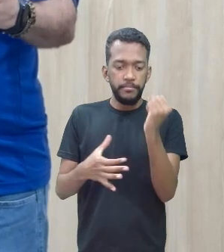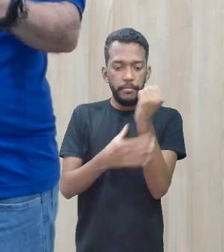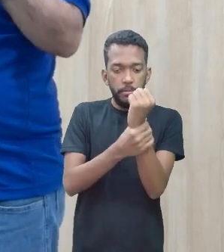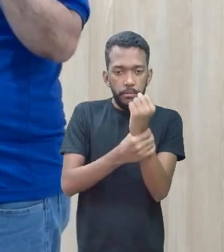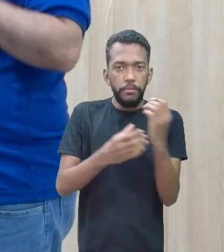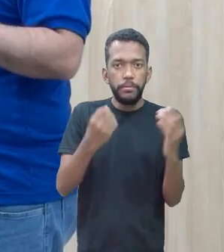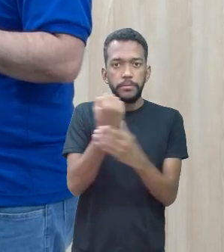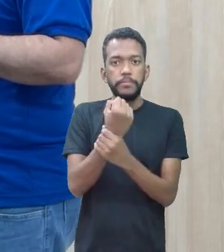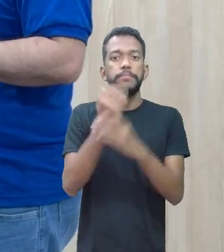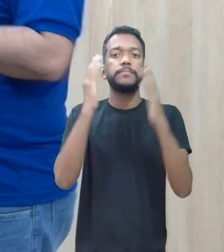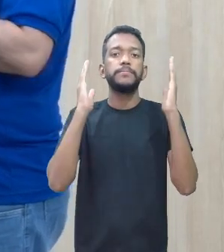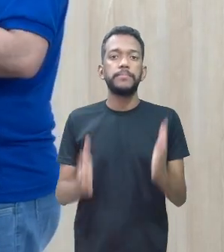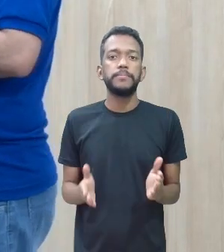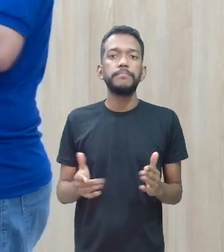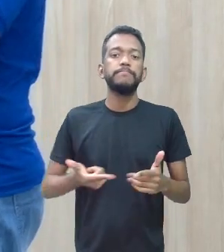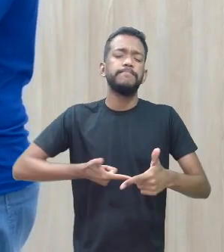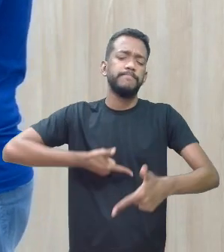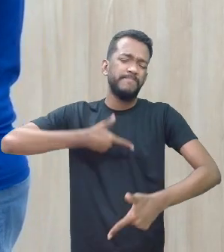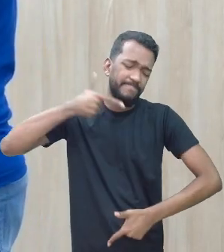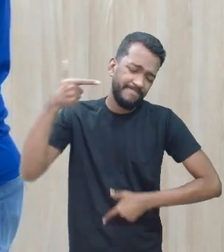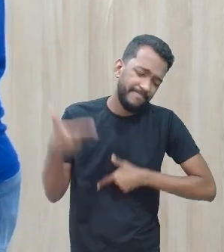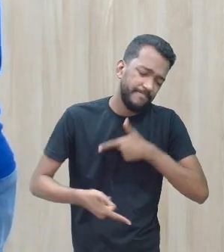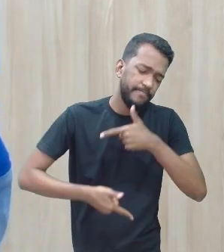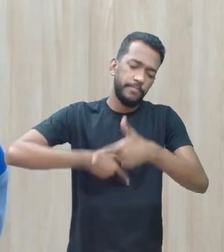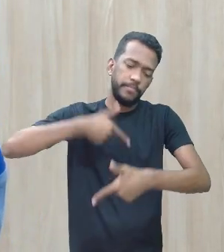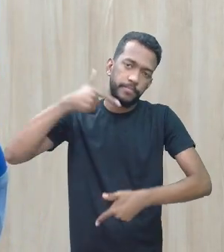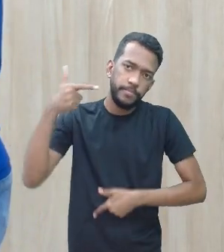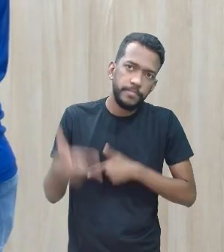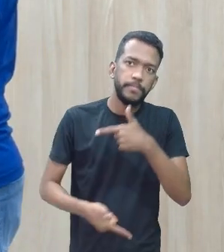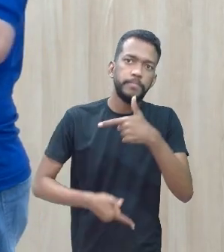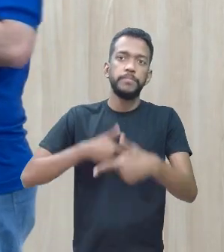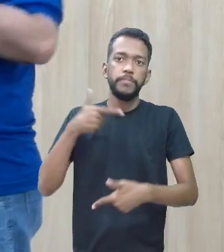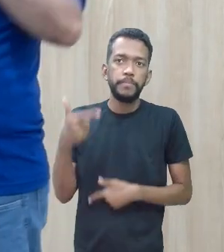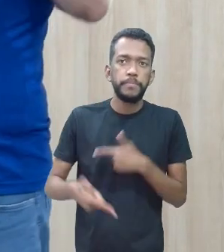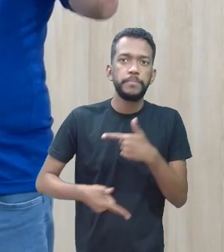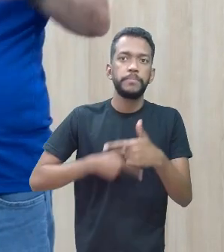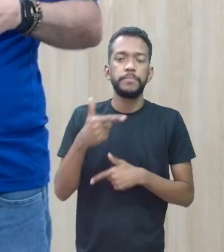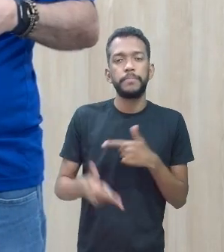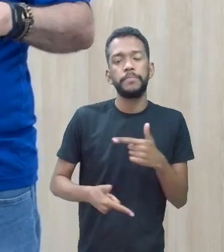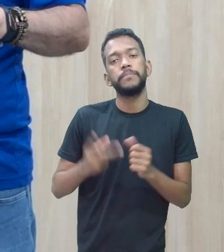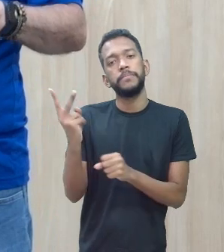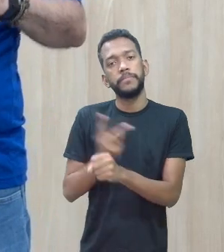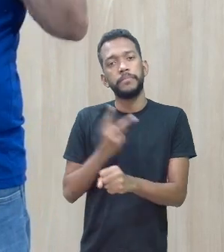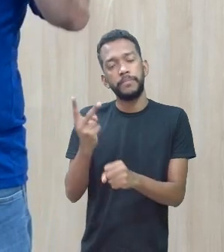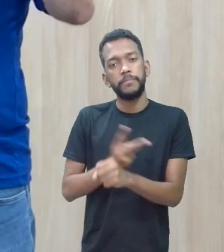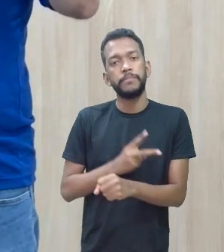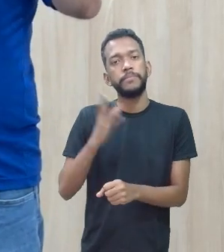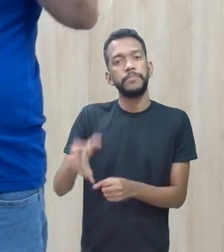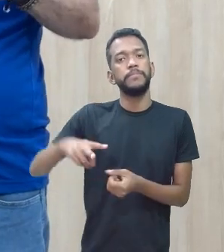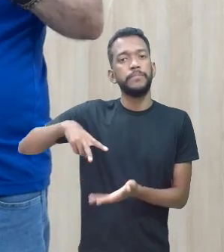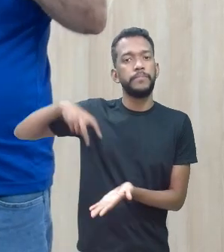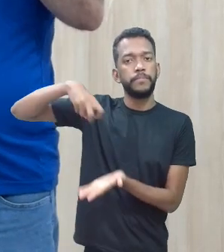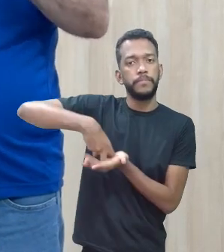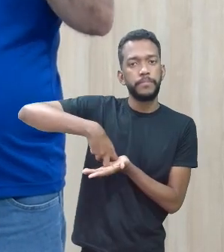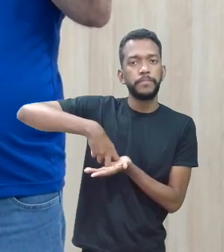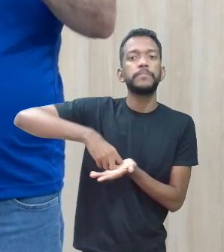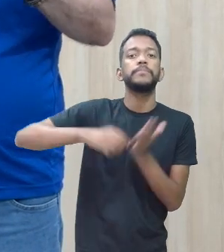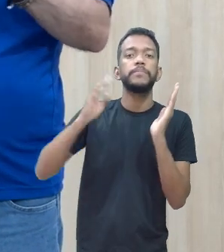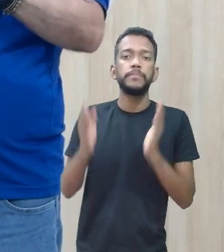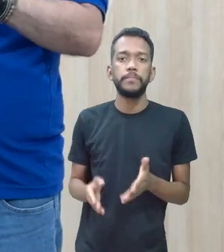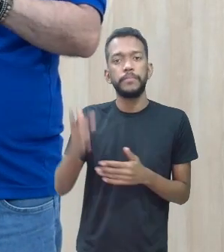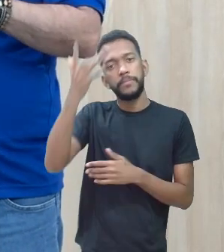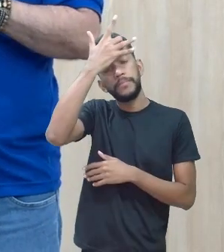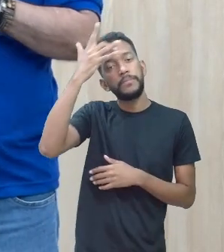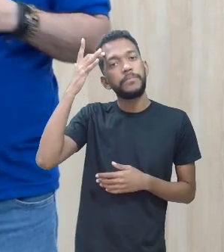nesse sentido o trabalho, né, era duro e pautado na violência, né, com a punição muito forte, né, para aqueles